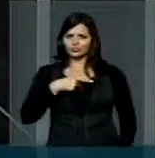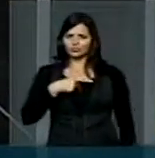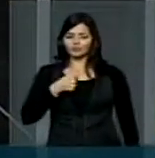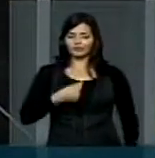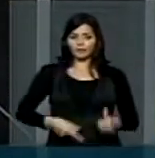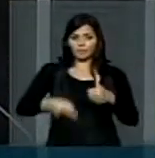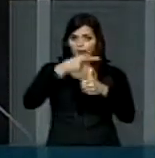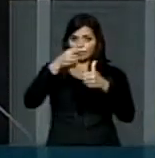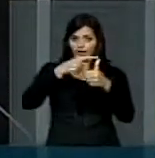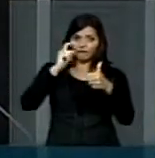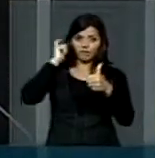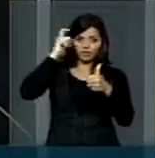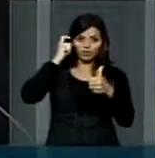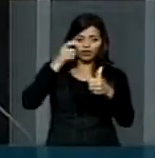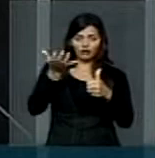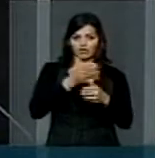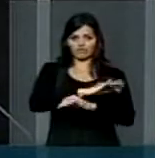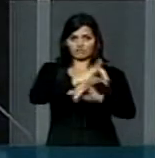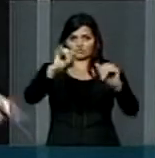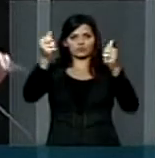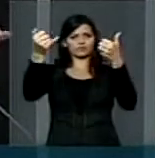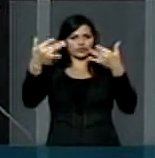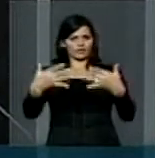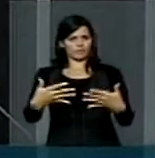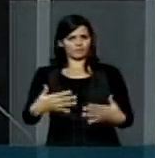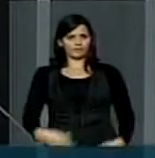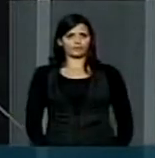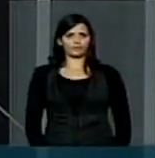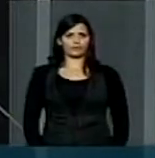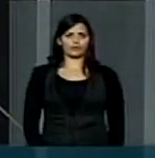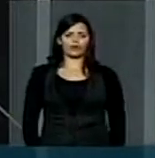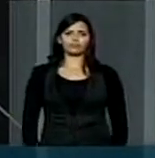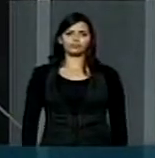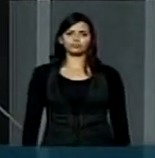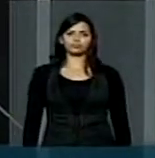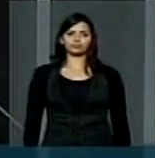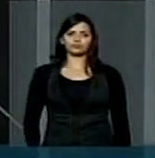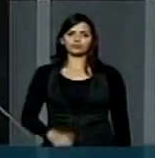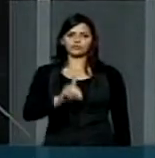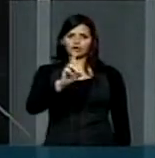quero colocar aqui a Vossas Excelências a